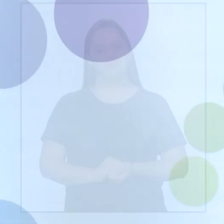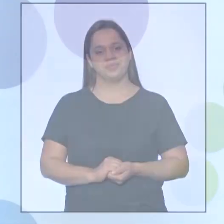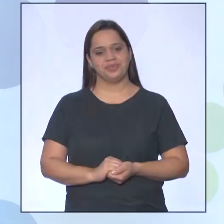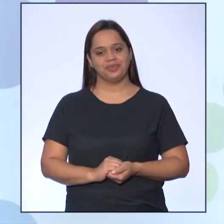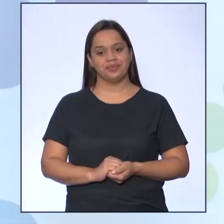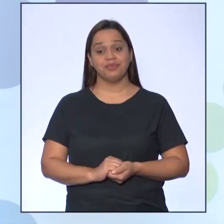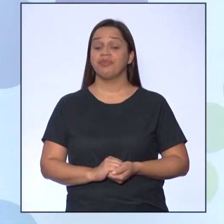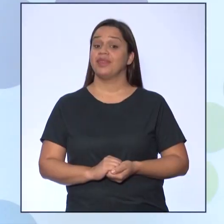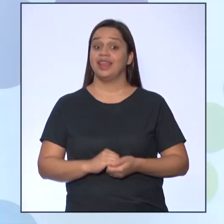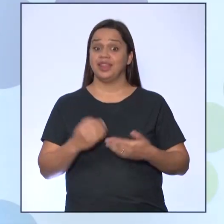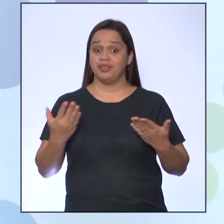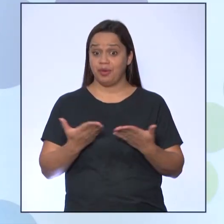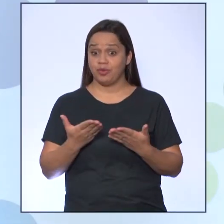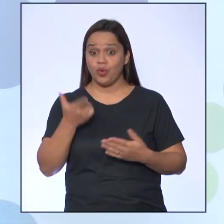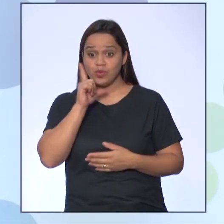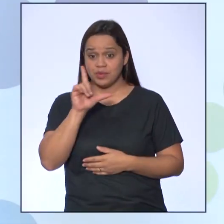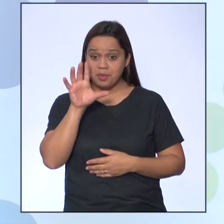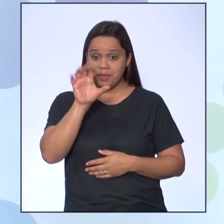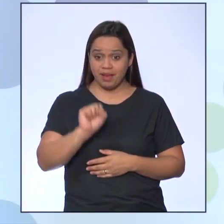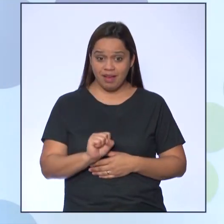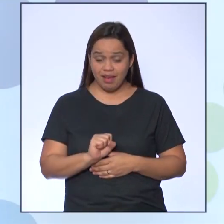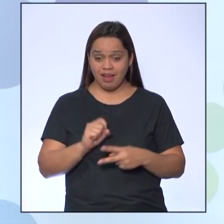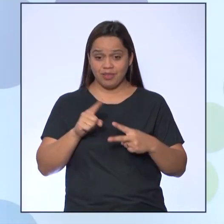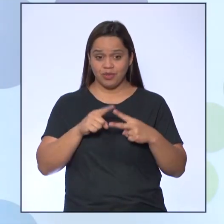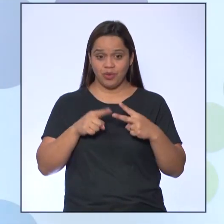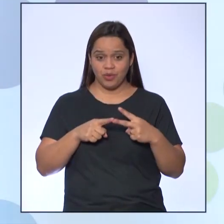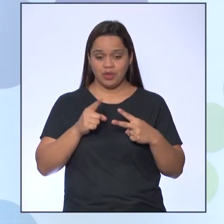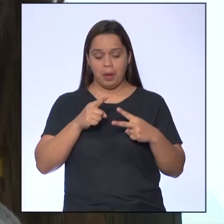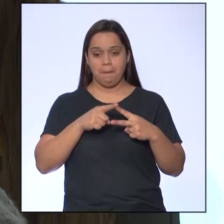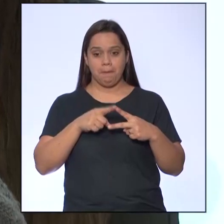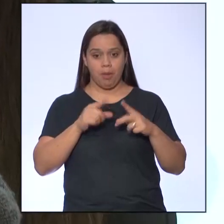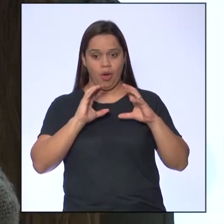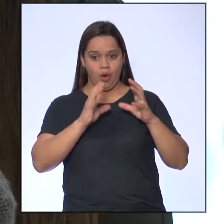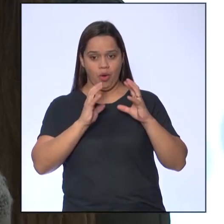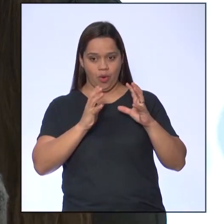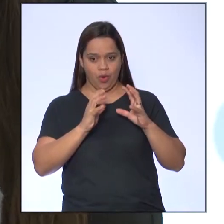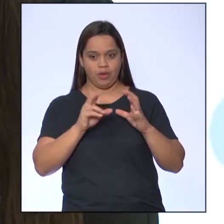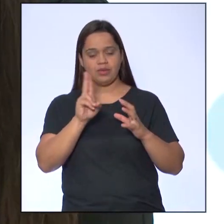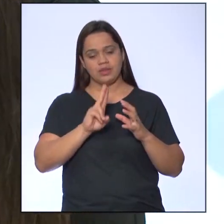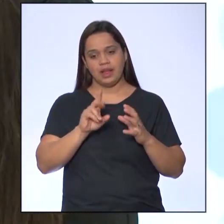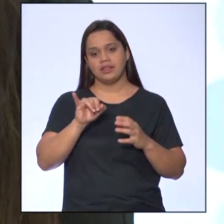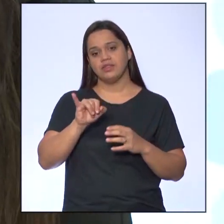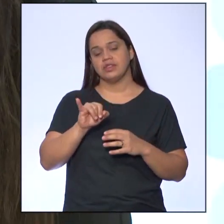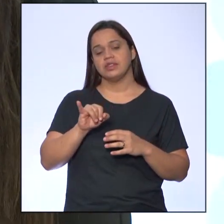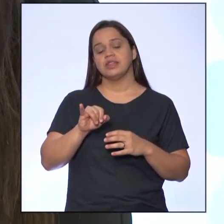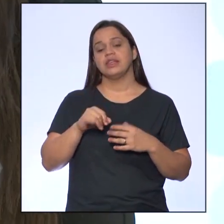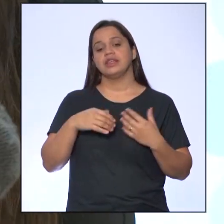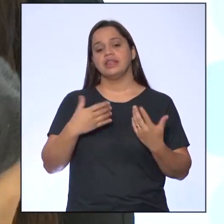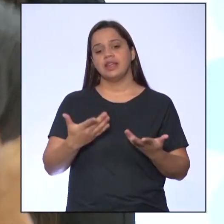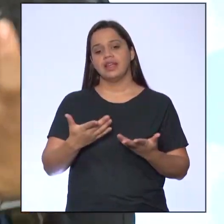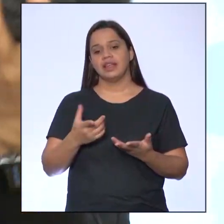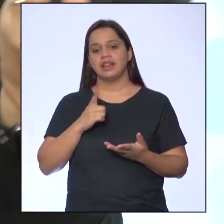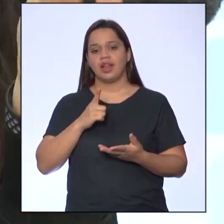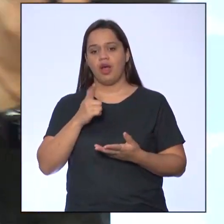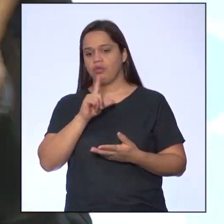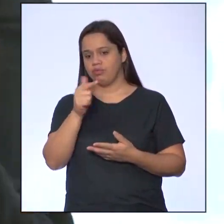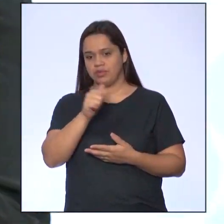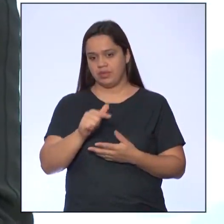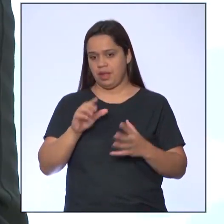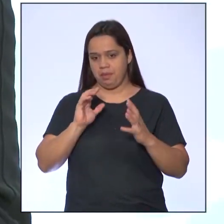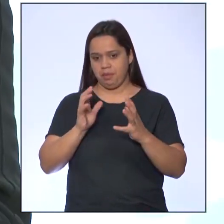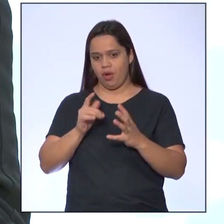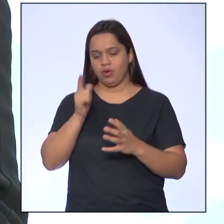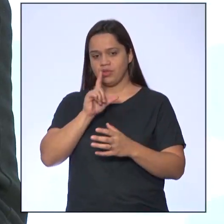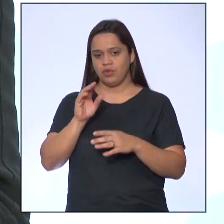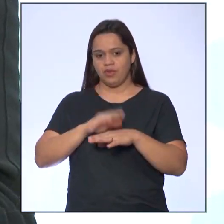Vamos lá? Então, vocês conseguiram, né? Para quem tem a bola, nós vamos utilizar a bola, tá? E para quem conseguiu fazer